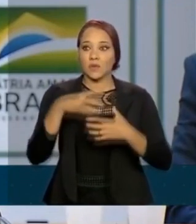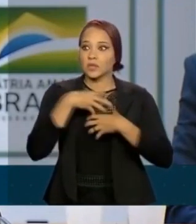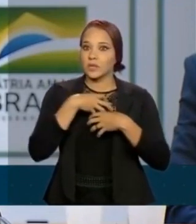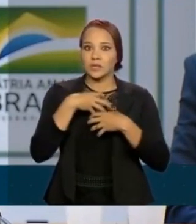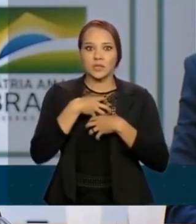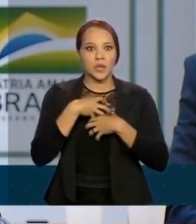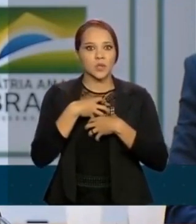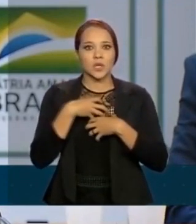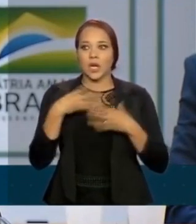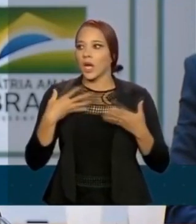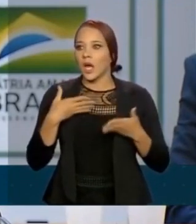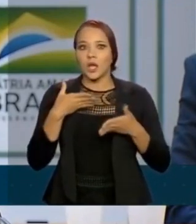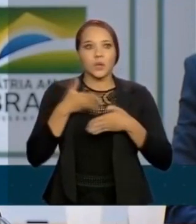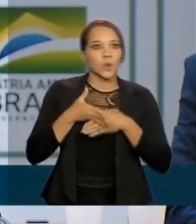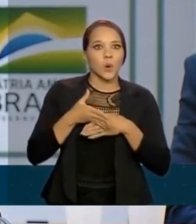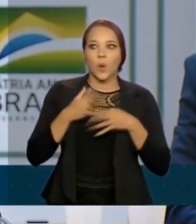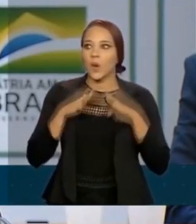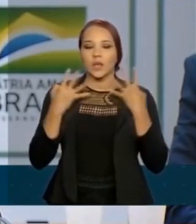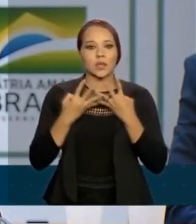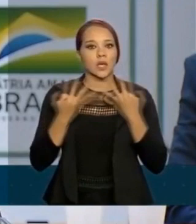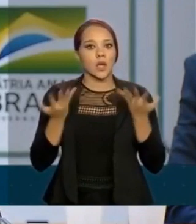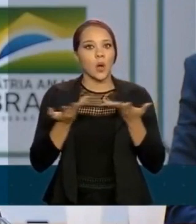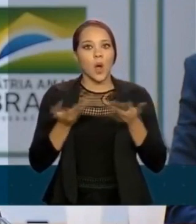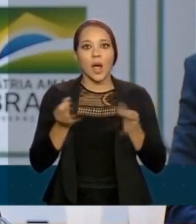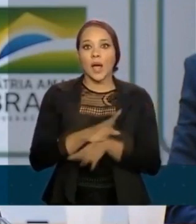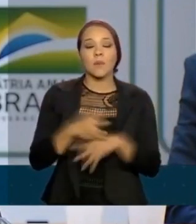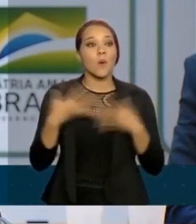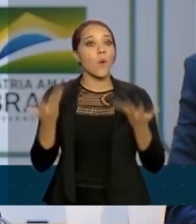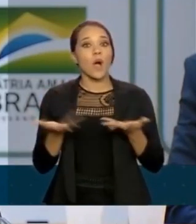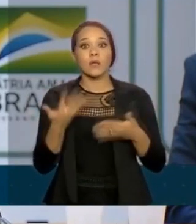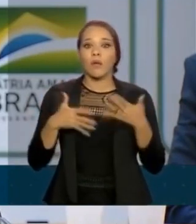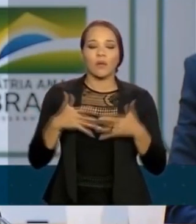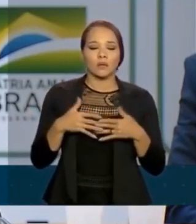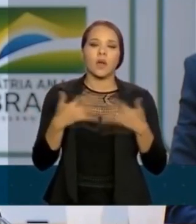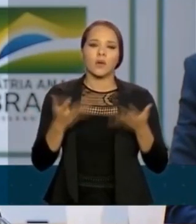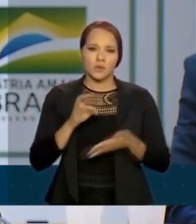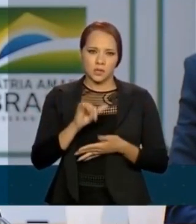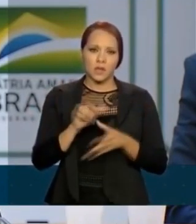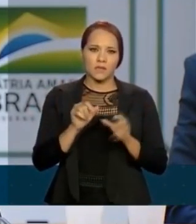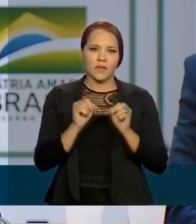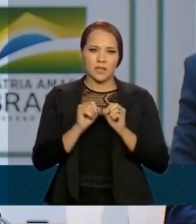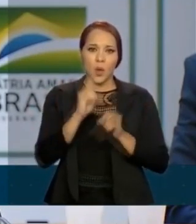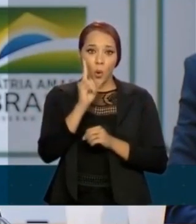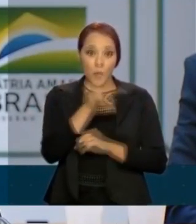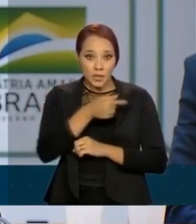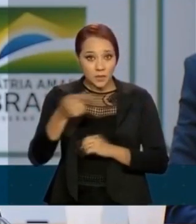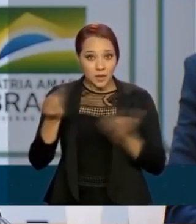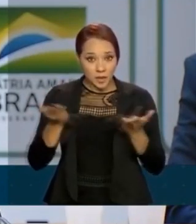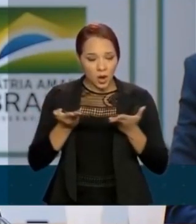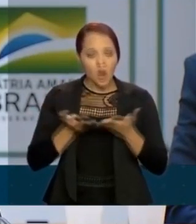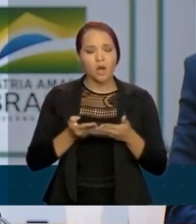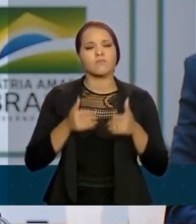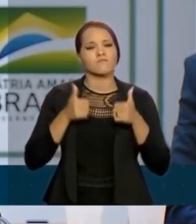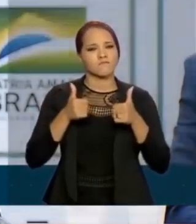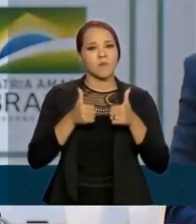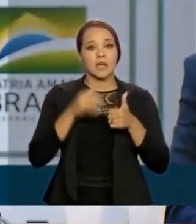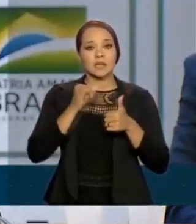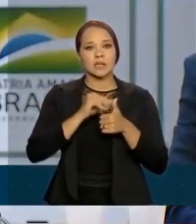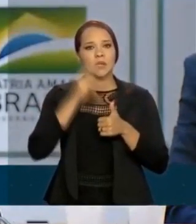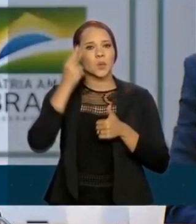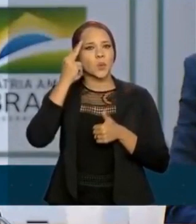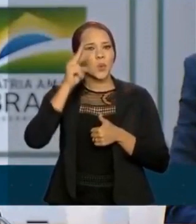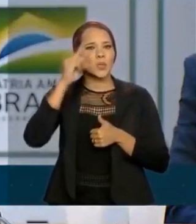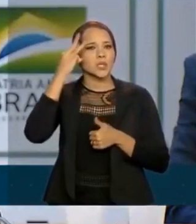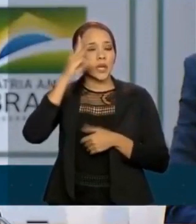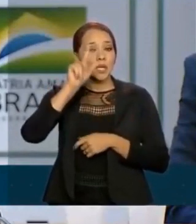de entramos e agora como é que saímos? Então as pessoas têm que saber, olha, se vamos fazer um sacrifício de uma semana agora, vamos. Se daqui a